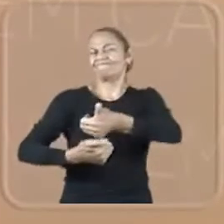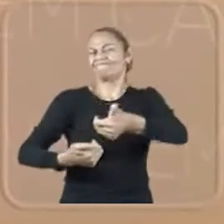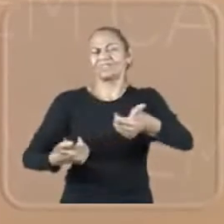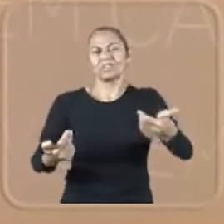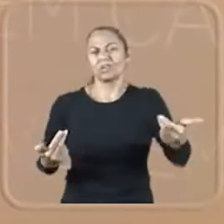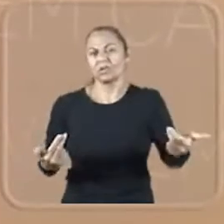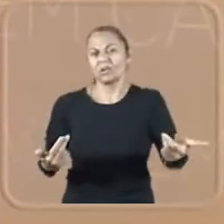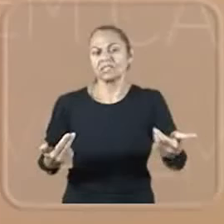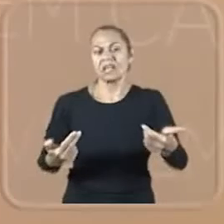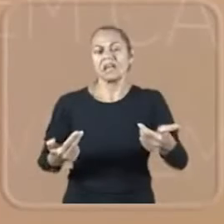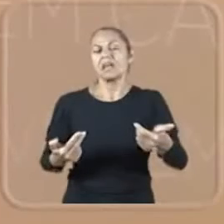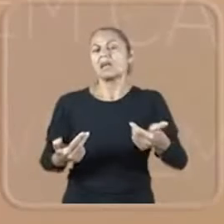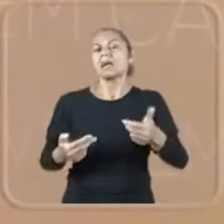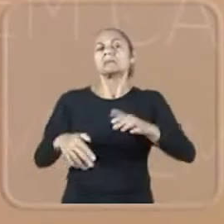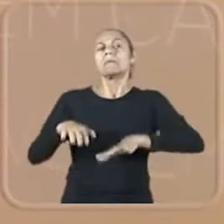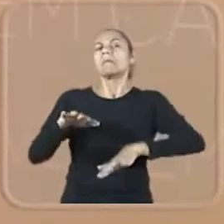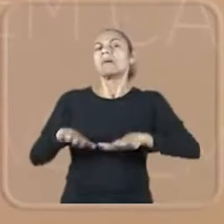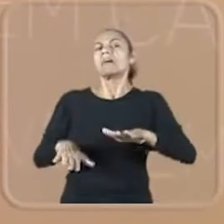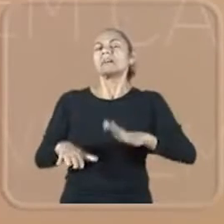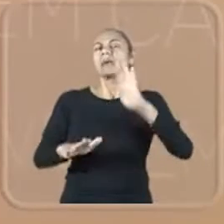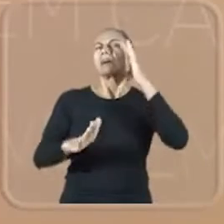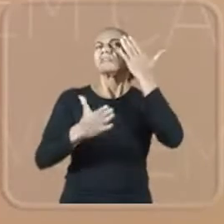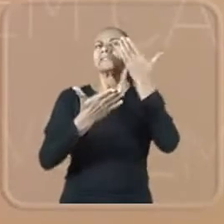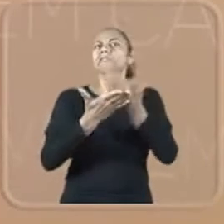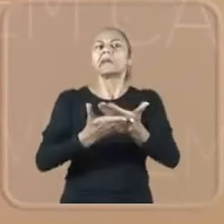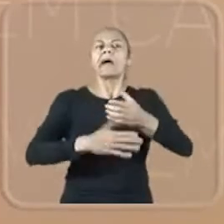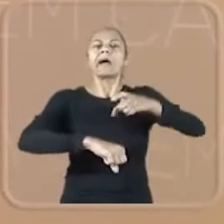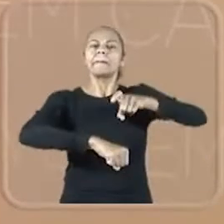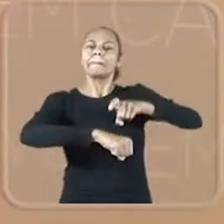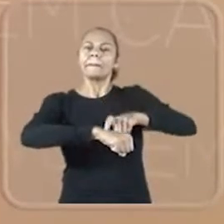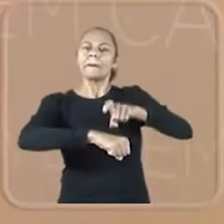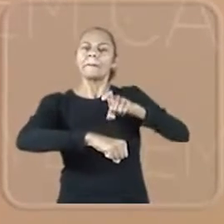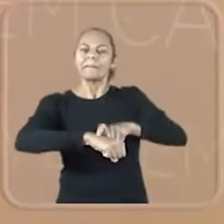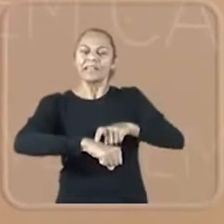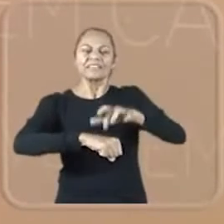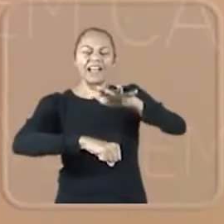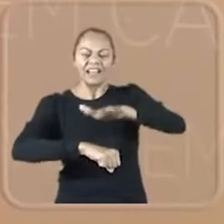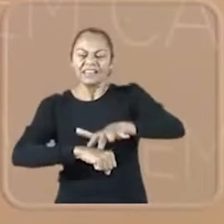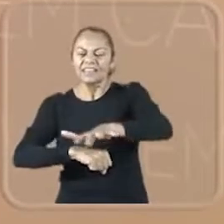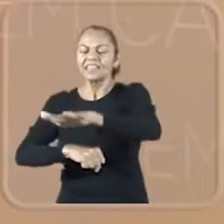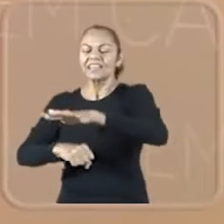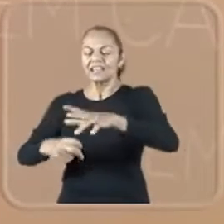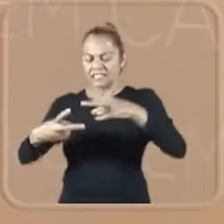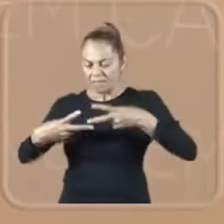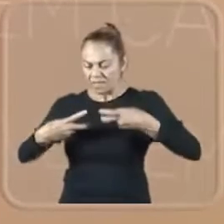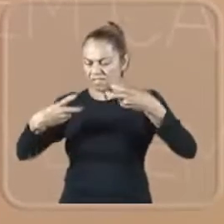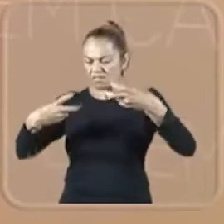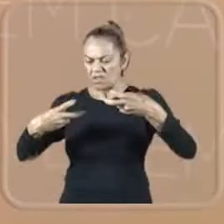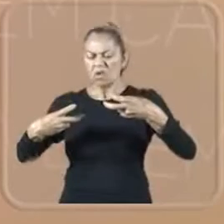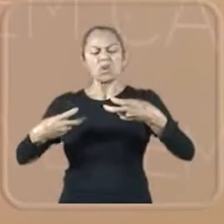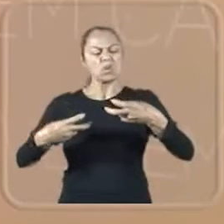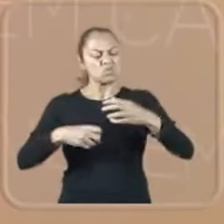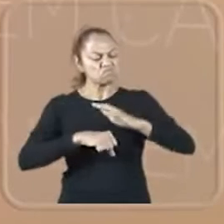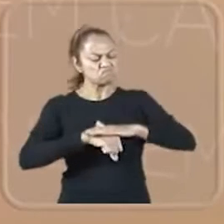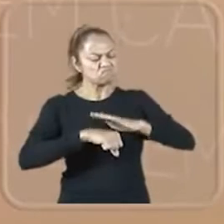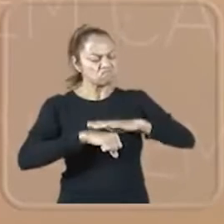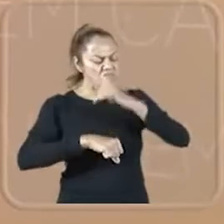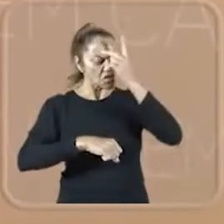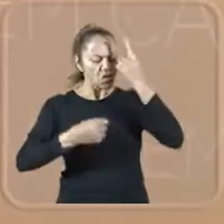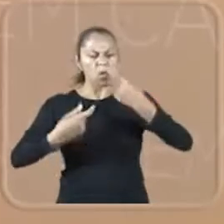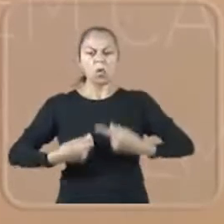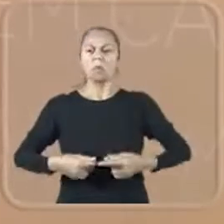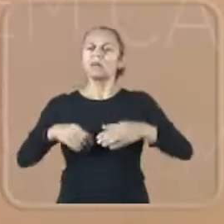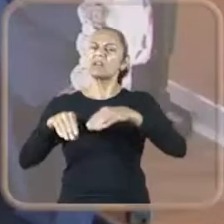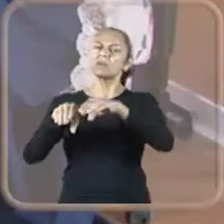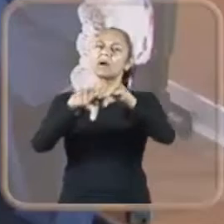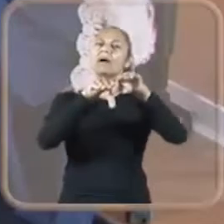que vão sair acreditando, falando, naquele momento, naquele espaço, eles se reconheceram como seres humanos iguais,